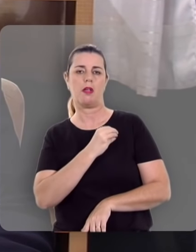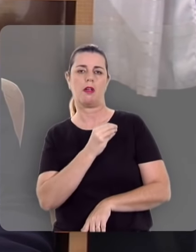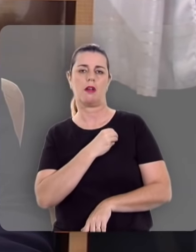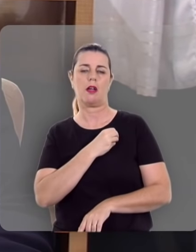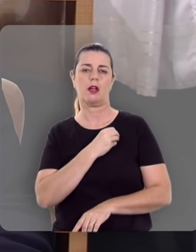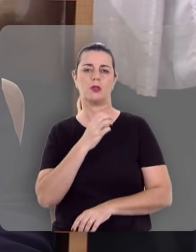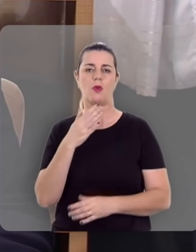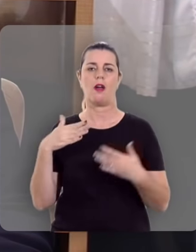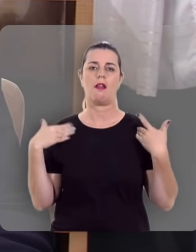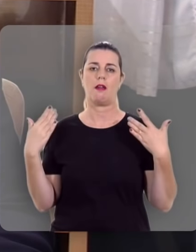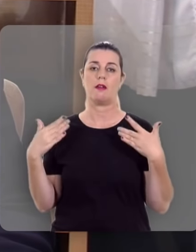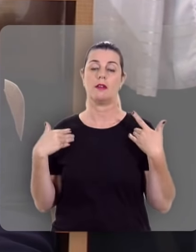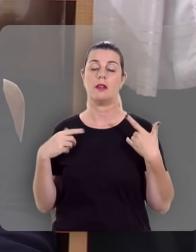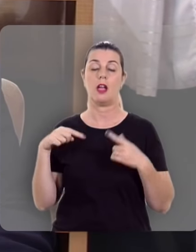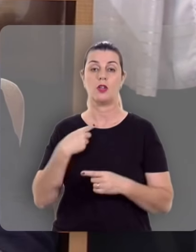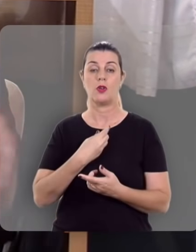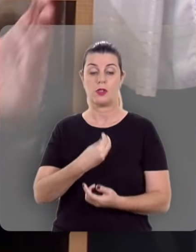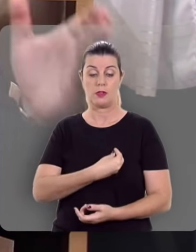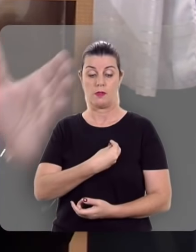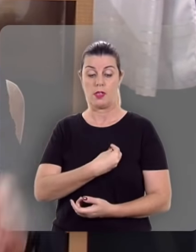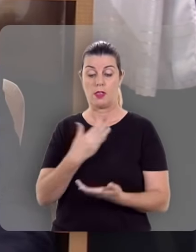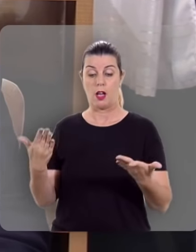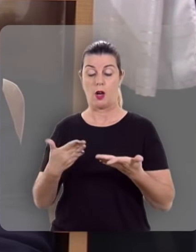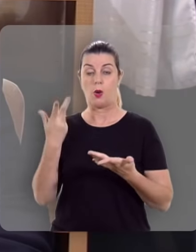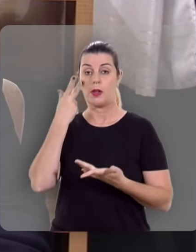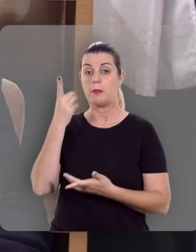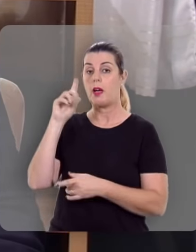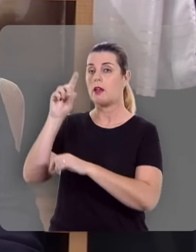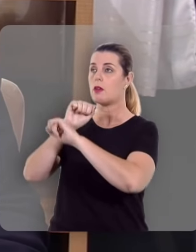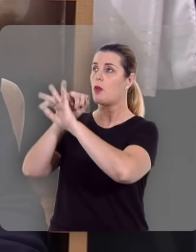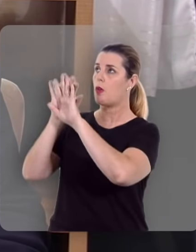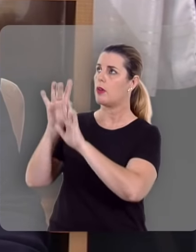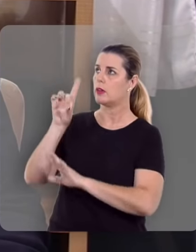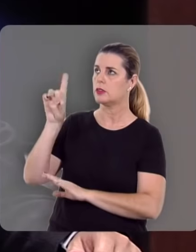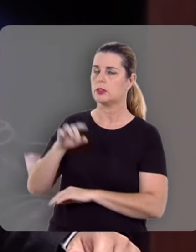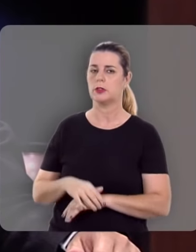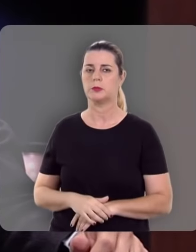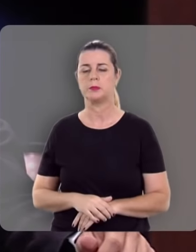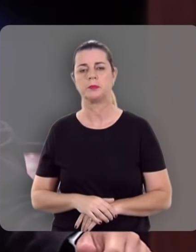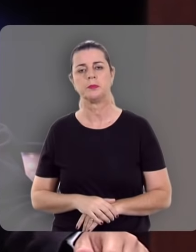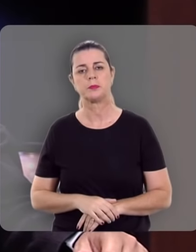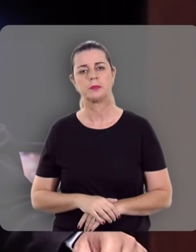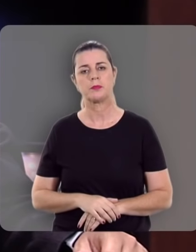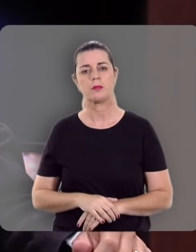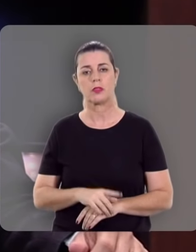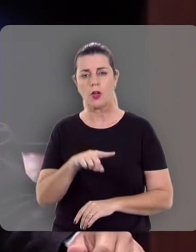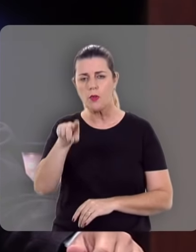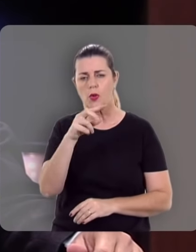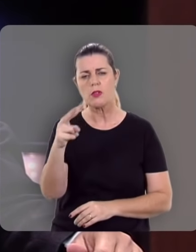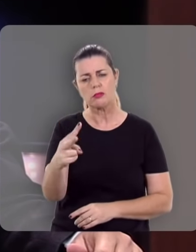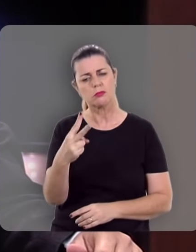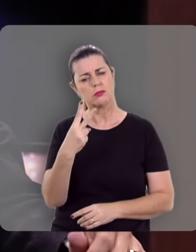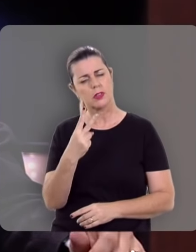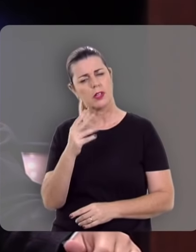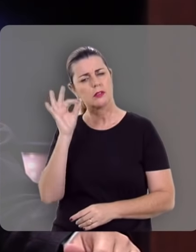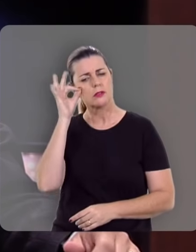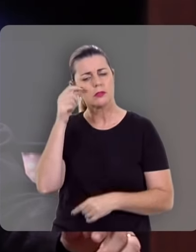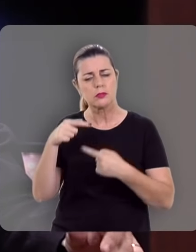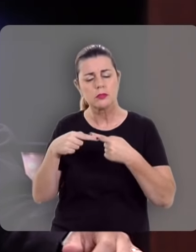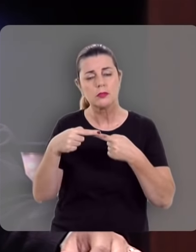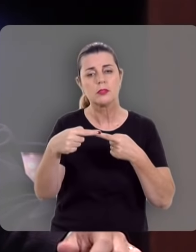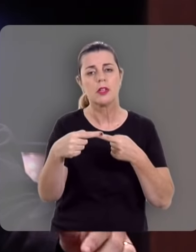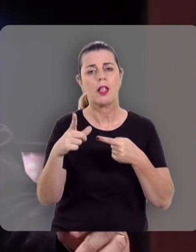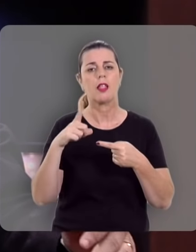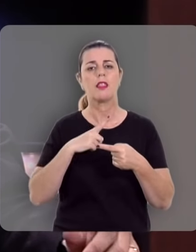deste mundo, mas vivendo para a glória de Deus, a nossa vida vai ser uma bênção para os demais. E você que está nos acompanhando, daqui a pouquinho